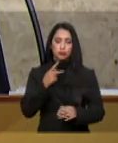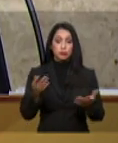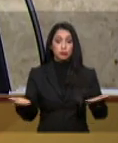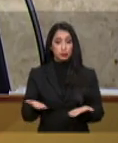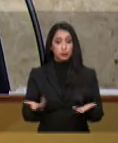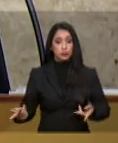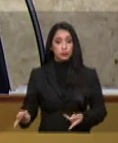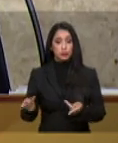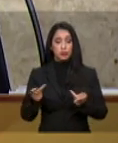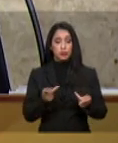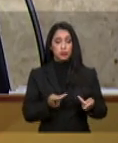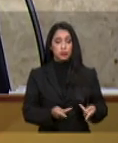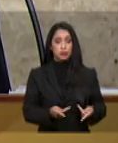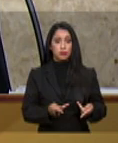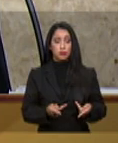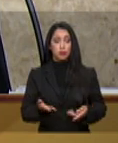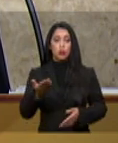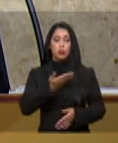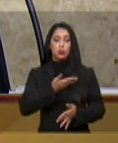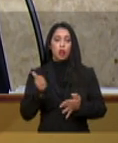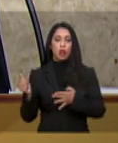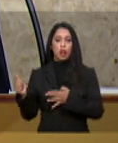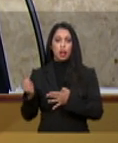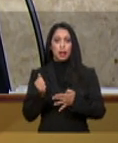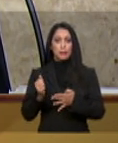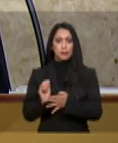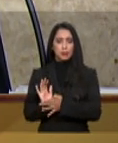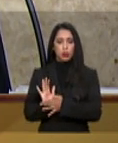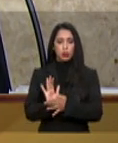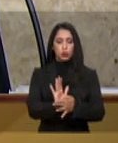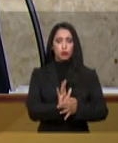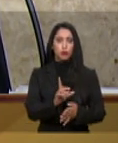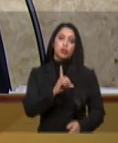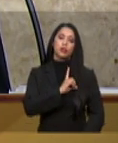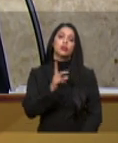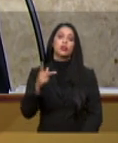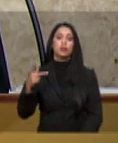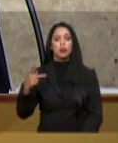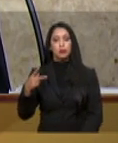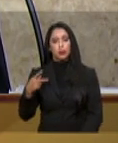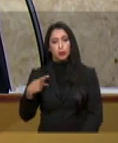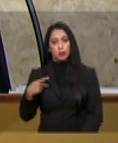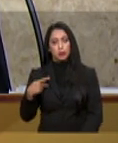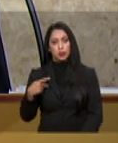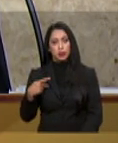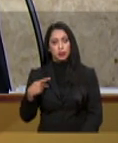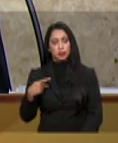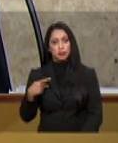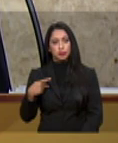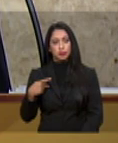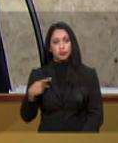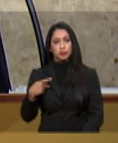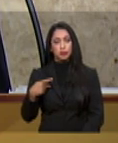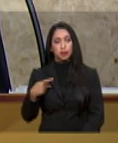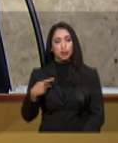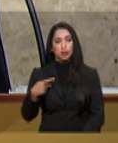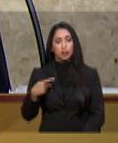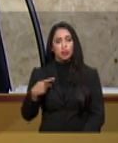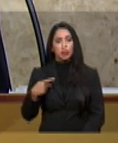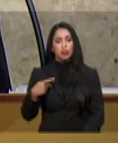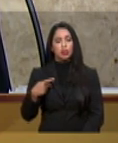convido, na qualidade amicus curiae, a Defensoria Pública da União, que falará por meio do